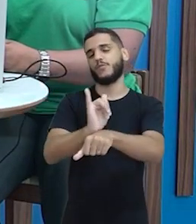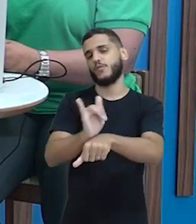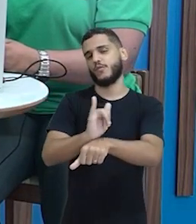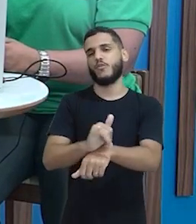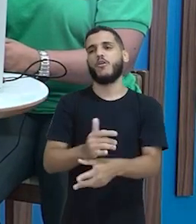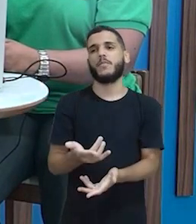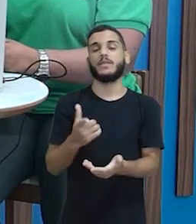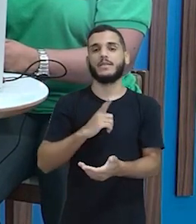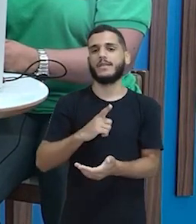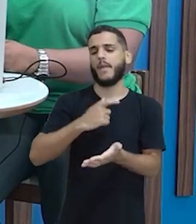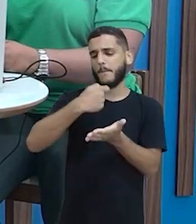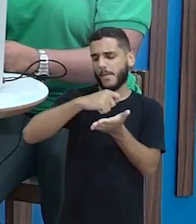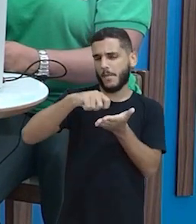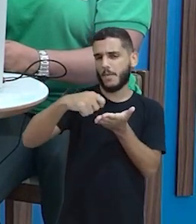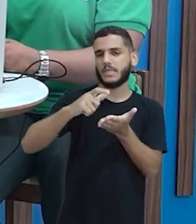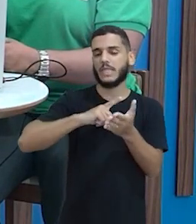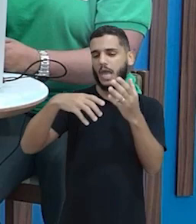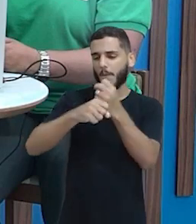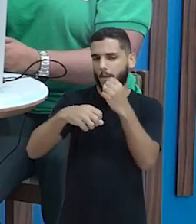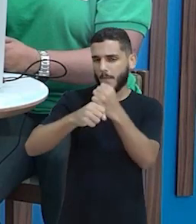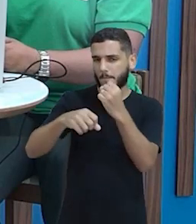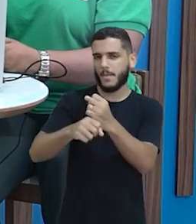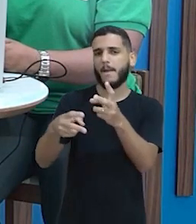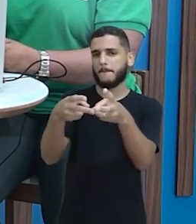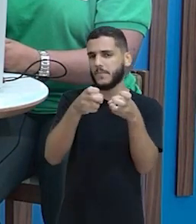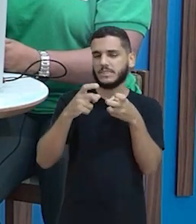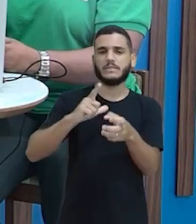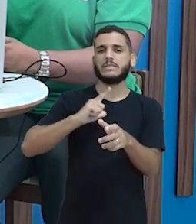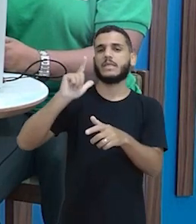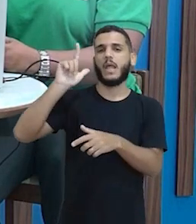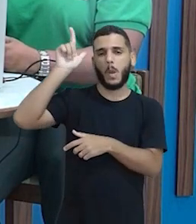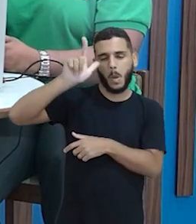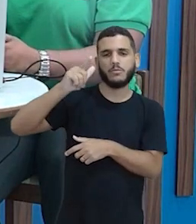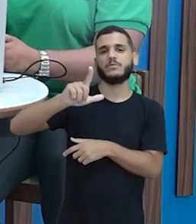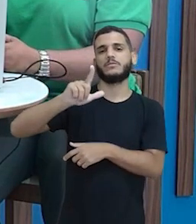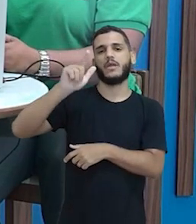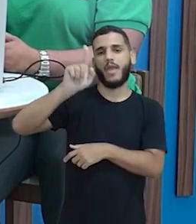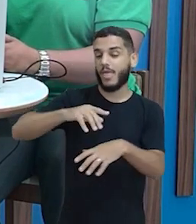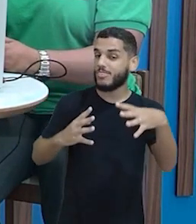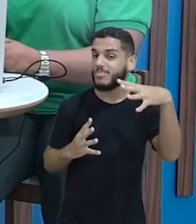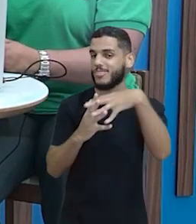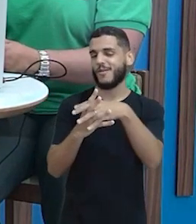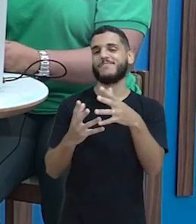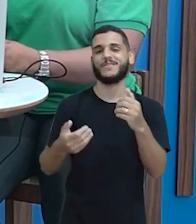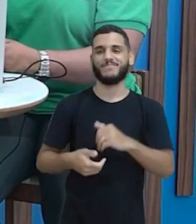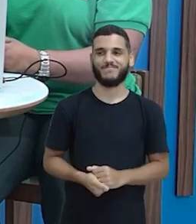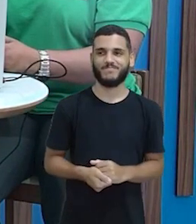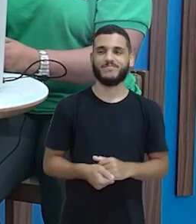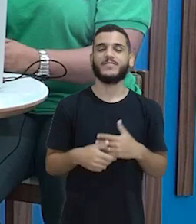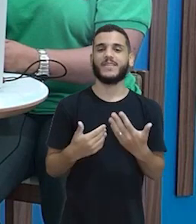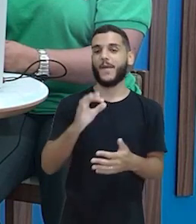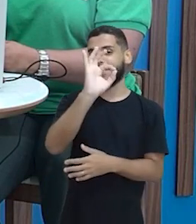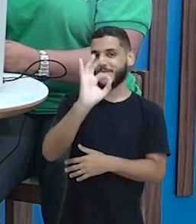coloca as anotações faça cada cálculo Perceba como a gente fez cada uma lógica que foi massa aí esse jogo para vocês então